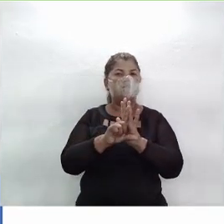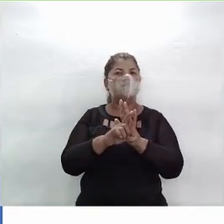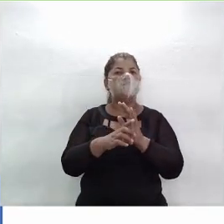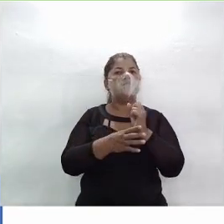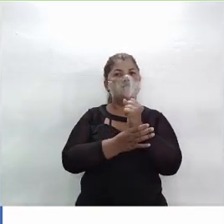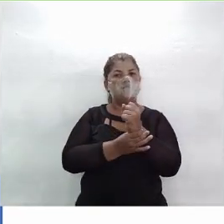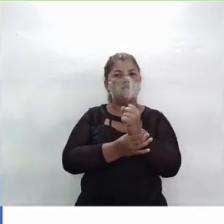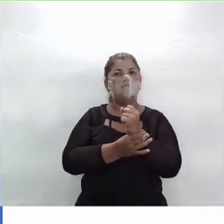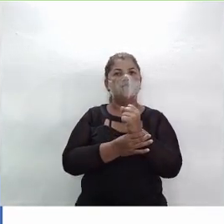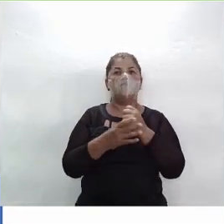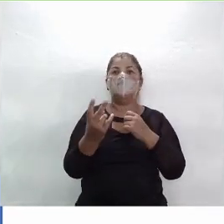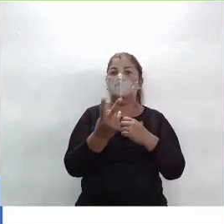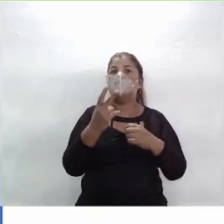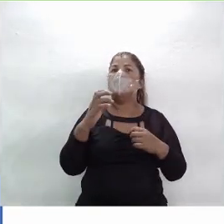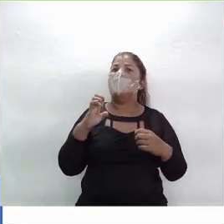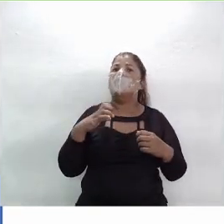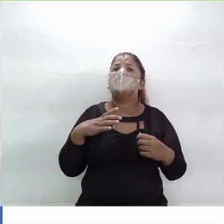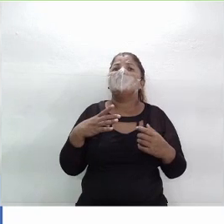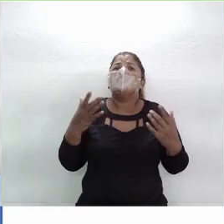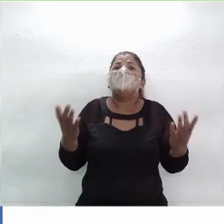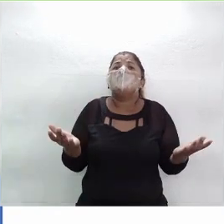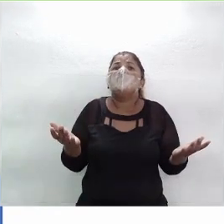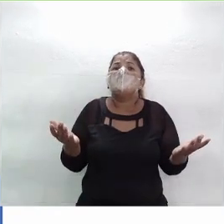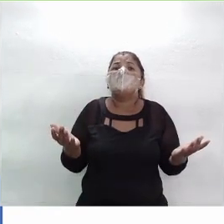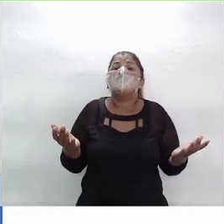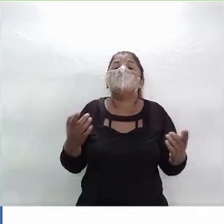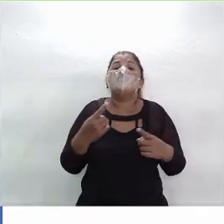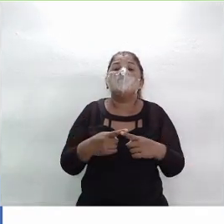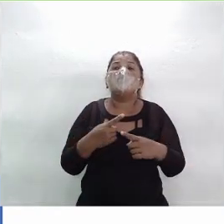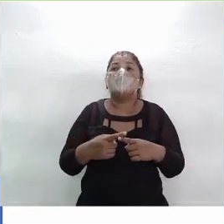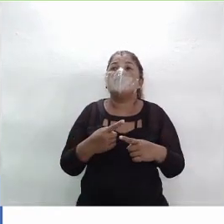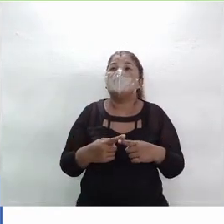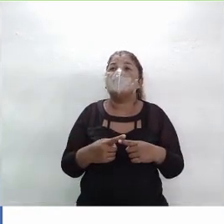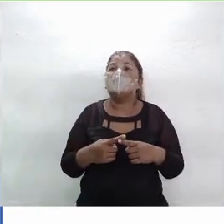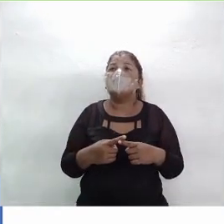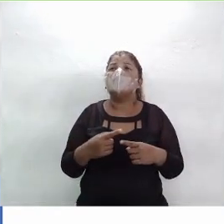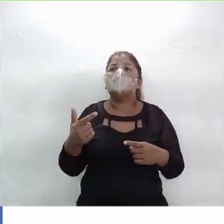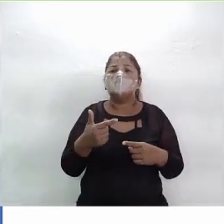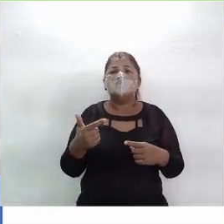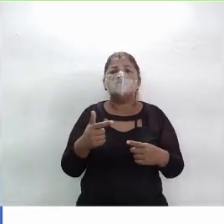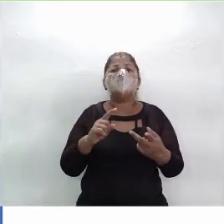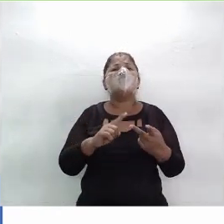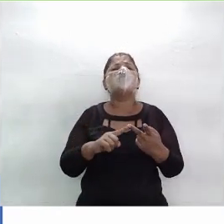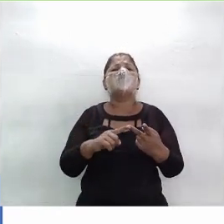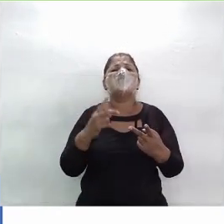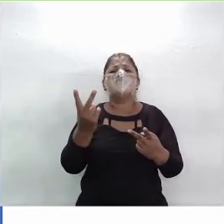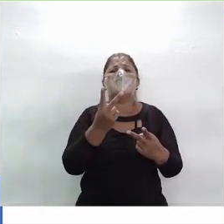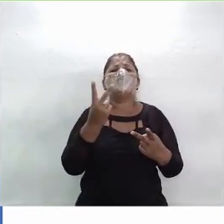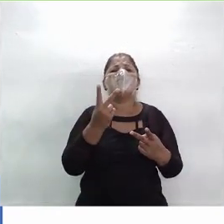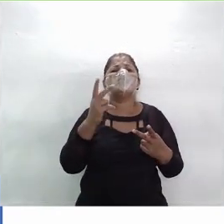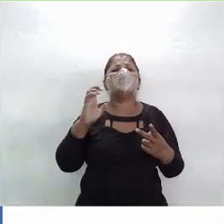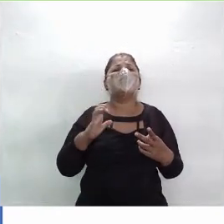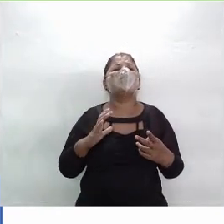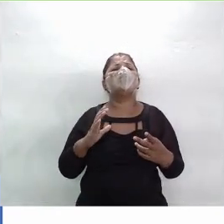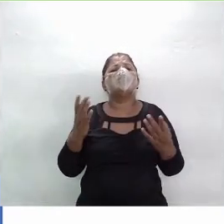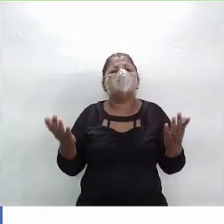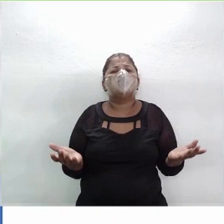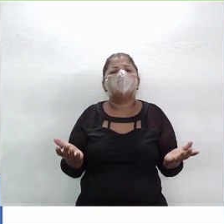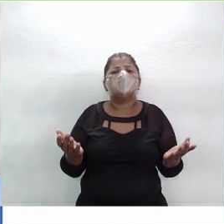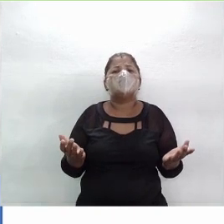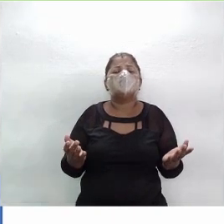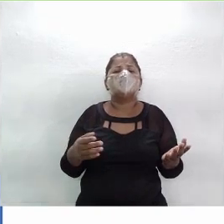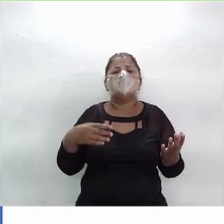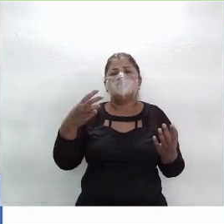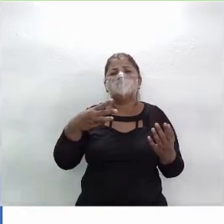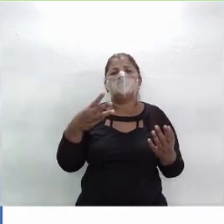para assegurar os valores éticos? Justifique sua resposta. Segundo, o que são valores